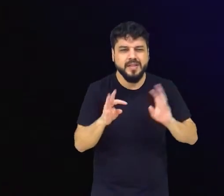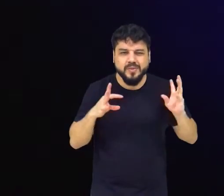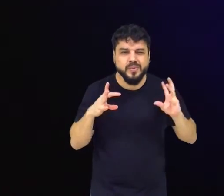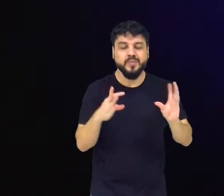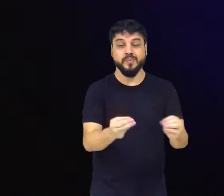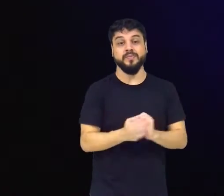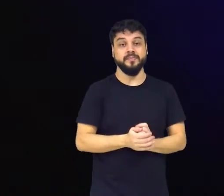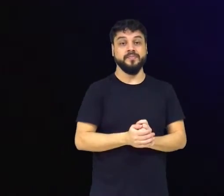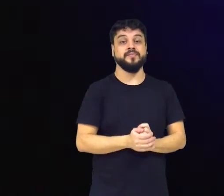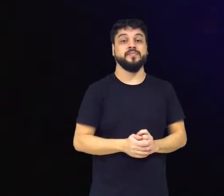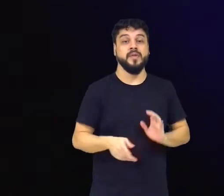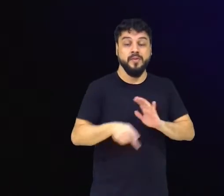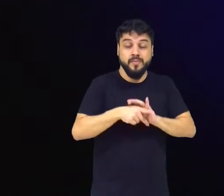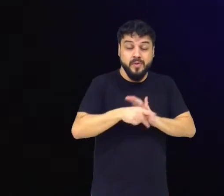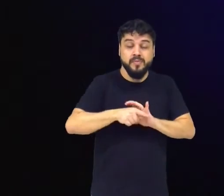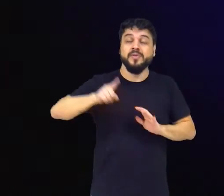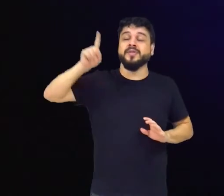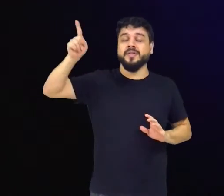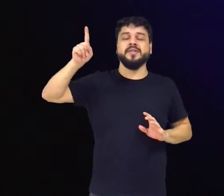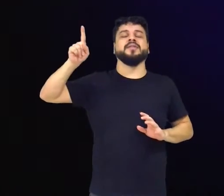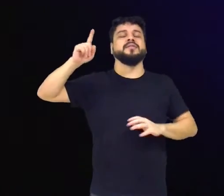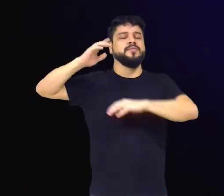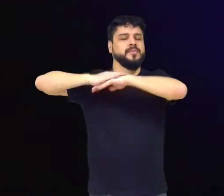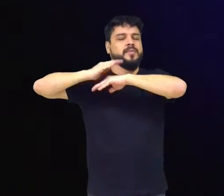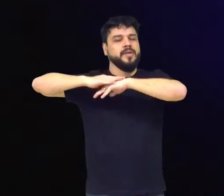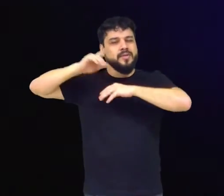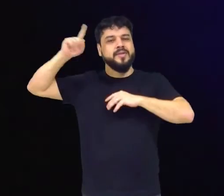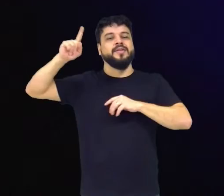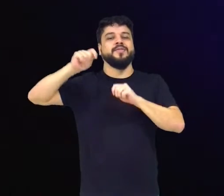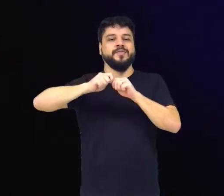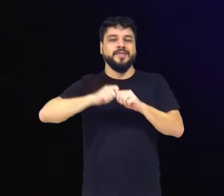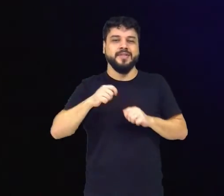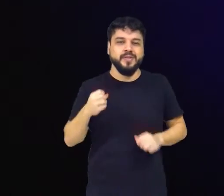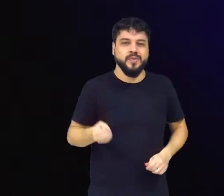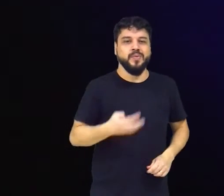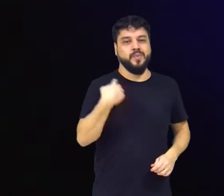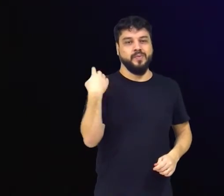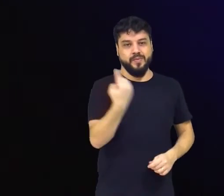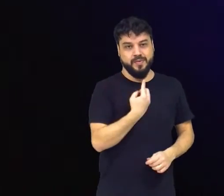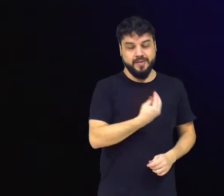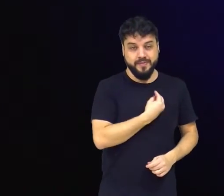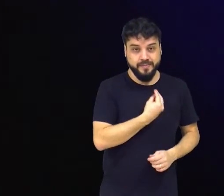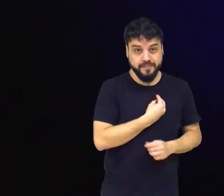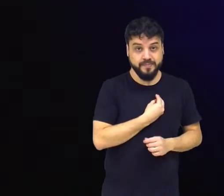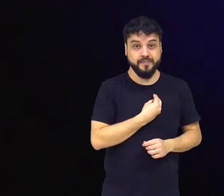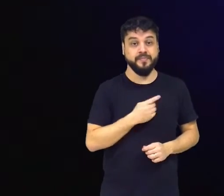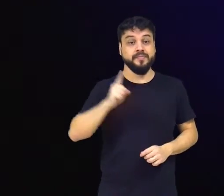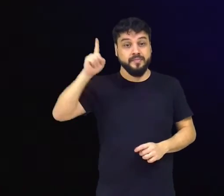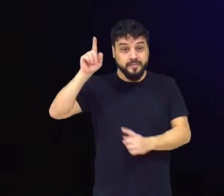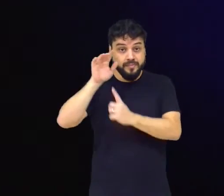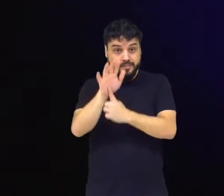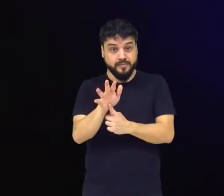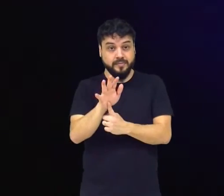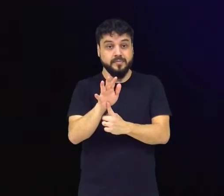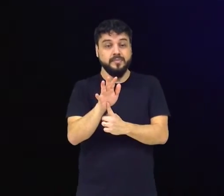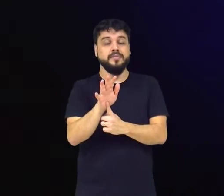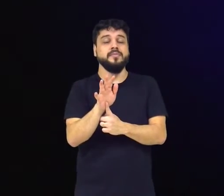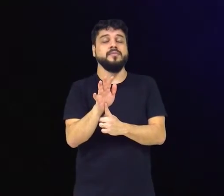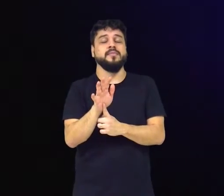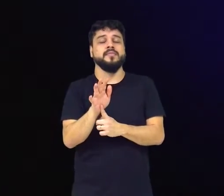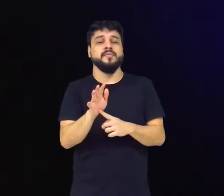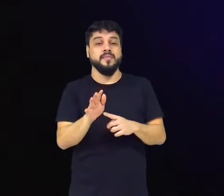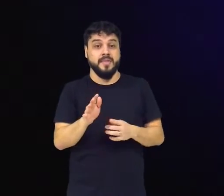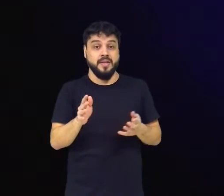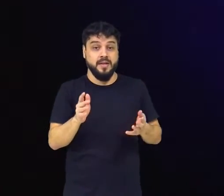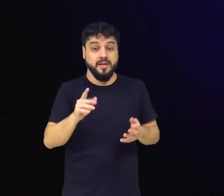vida é a mão de Deus. Isso é obra divina. Eles nos mostram, esses versos nos mostram, que o